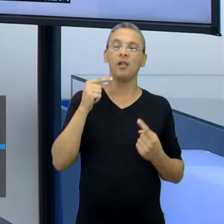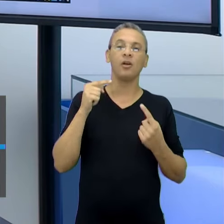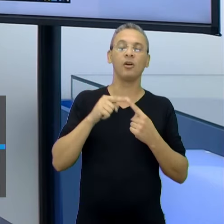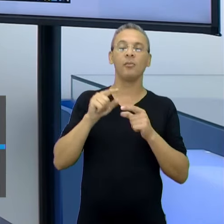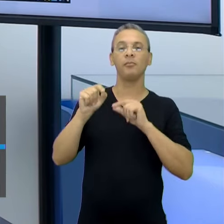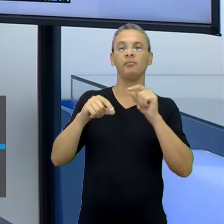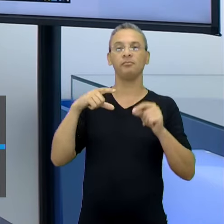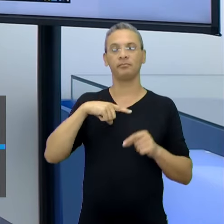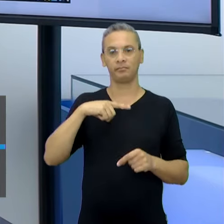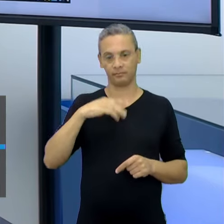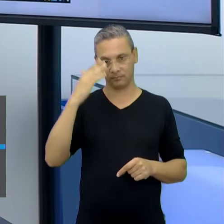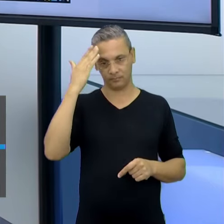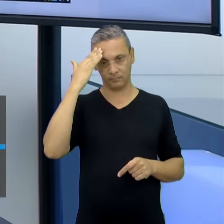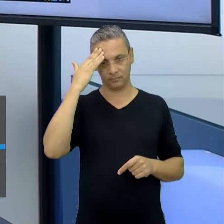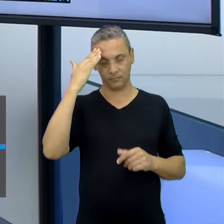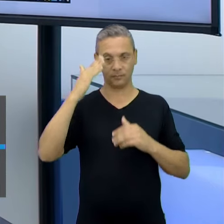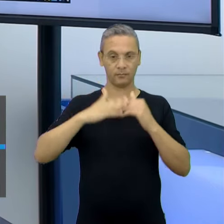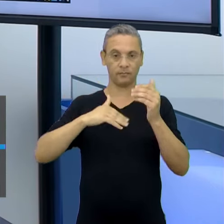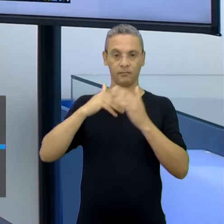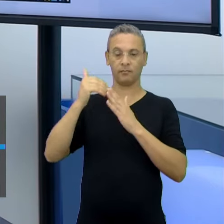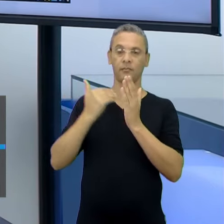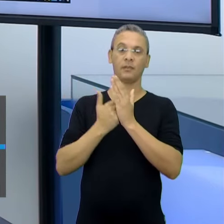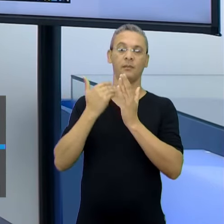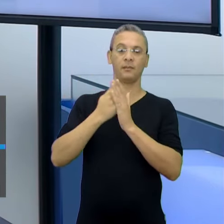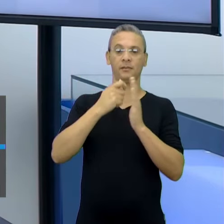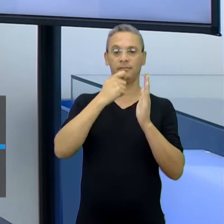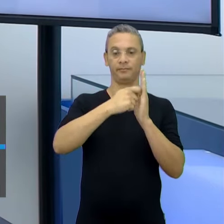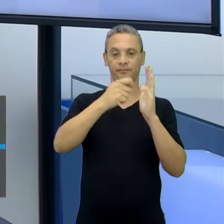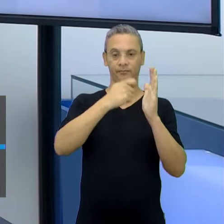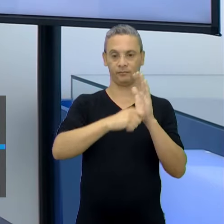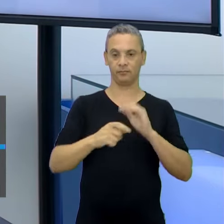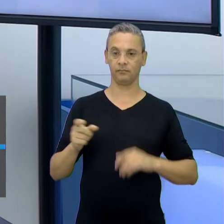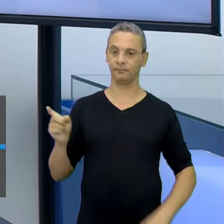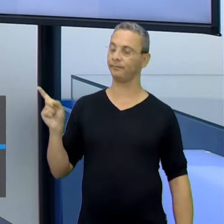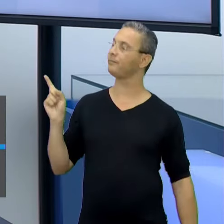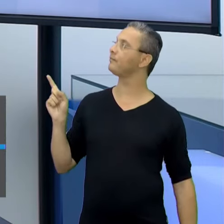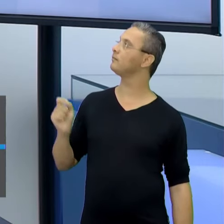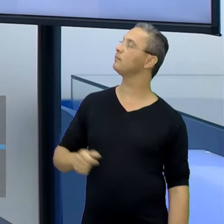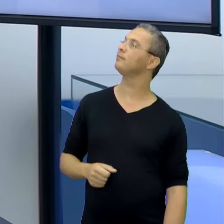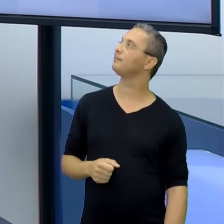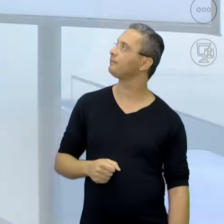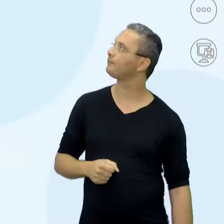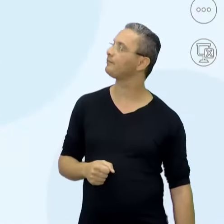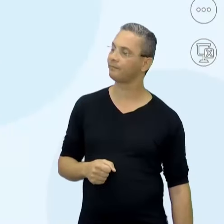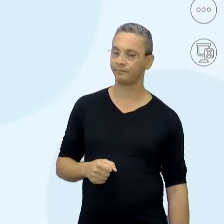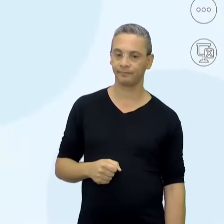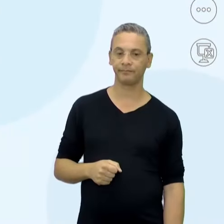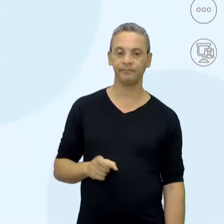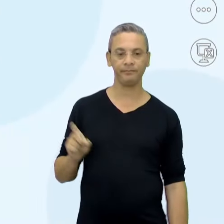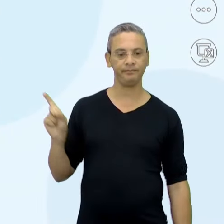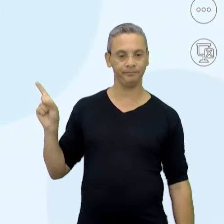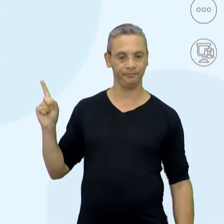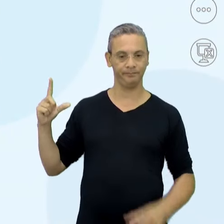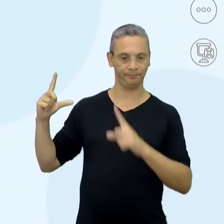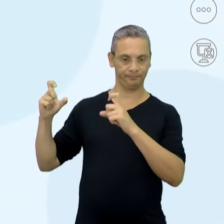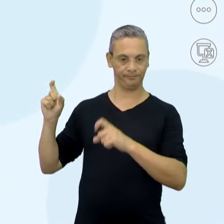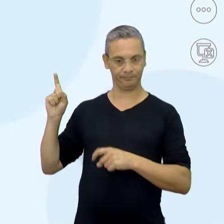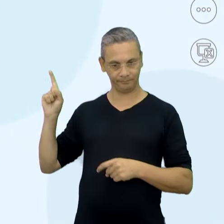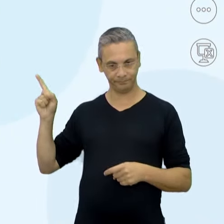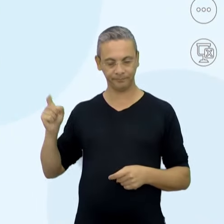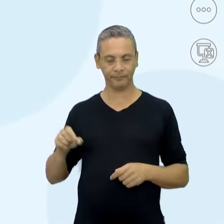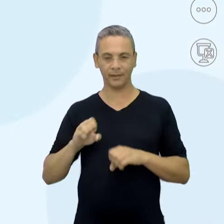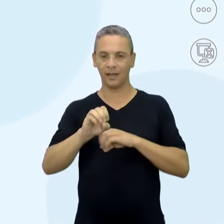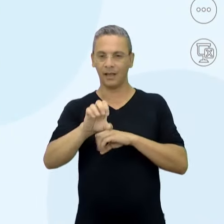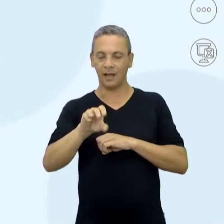consegue aí ter maior eficiência. Vamos anotar então a lição de casa, olha só. Partindo das observações desta